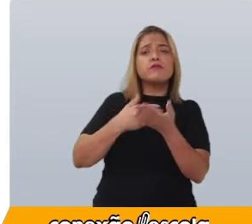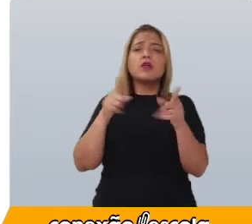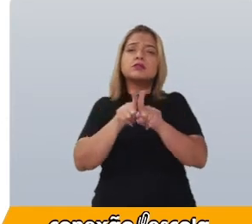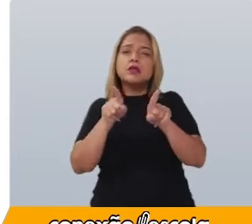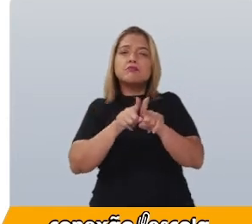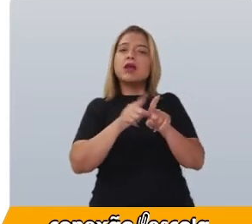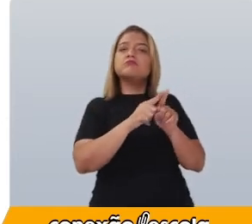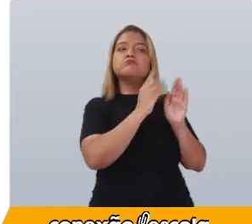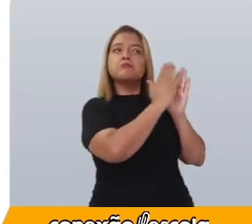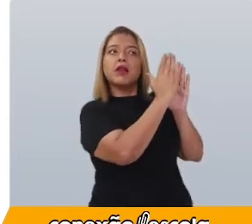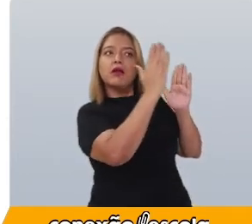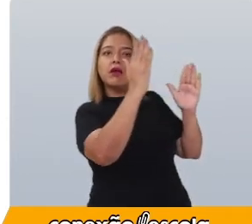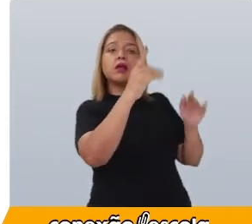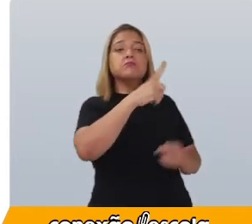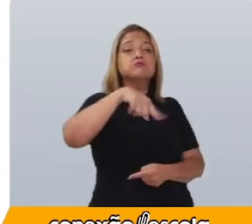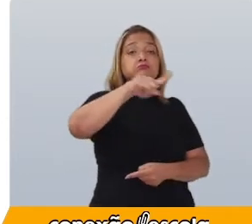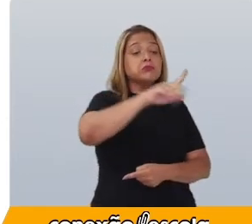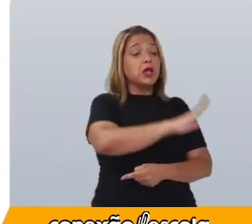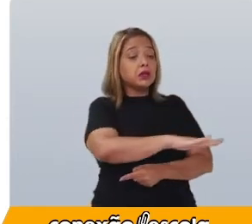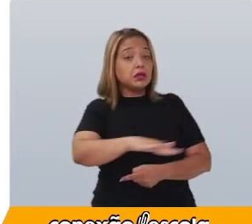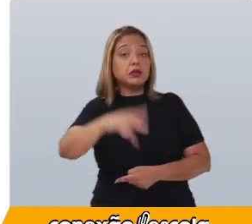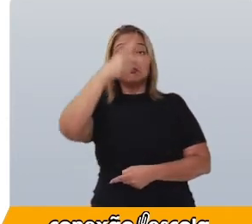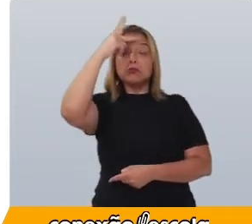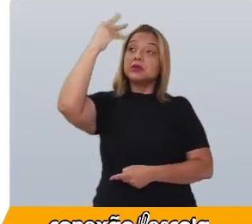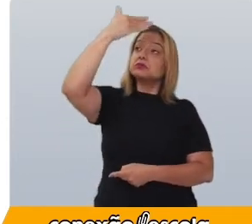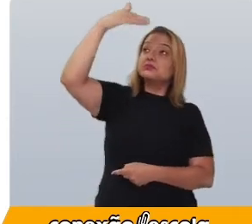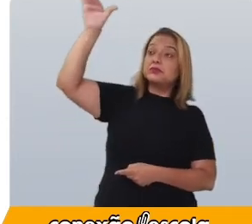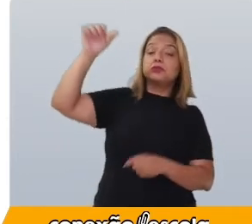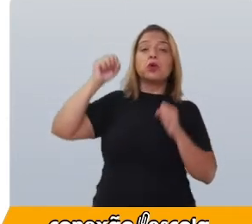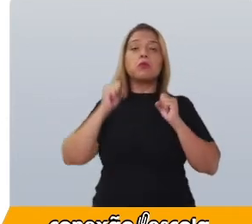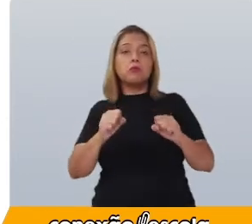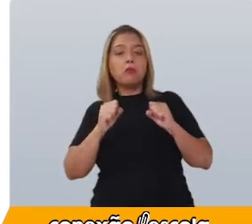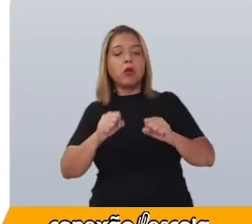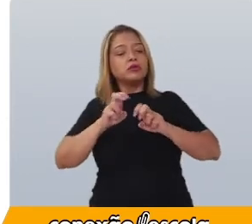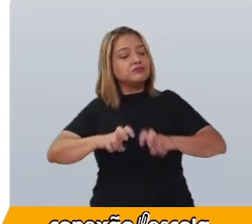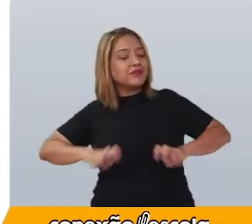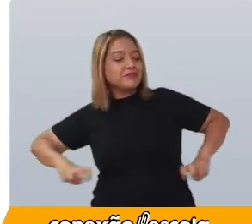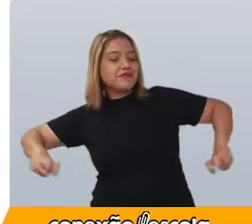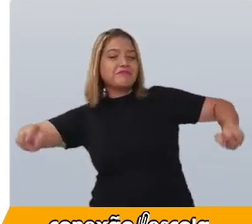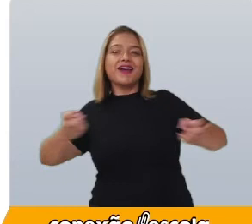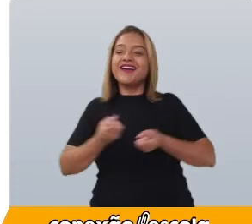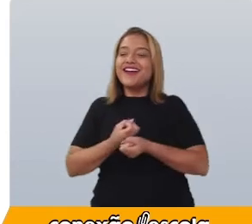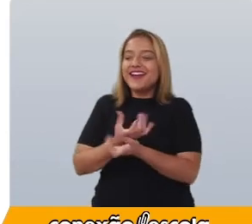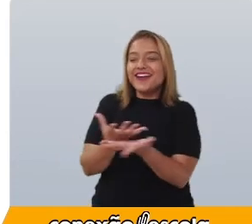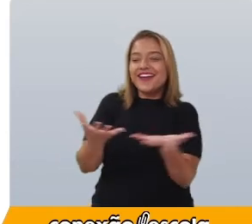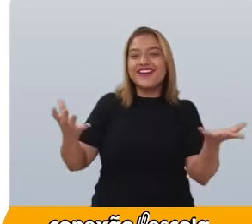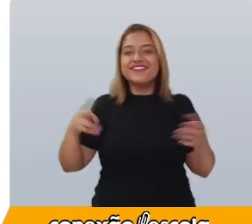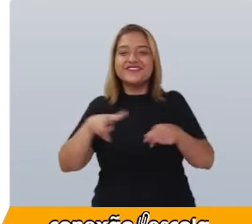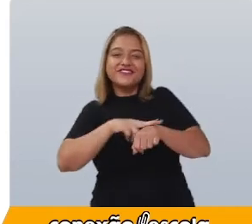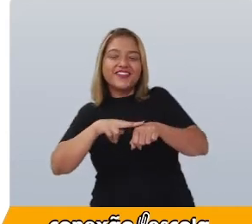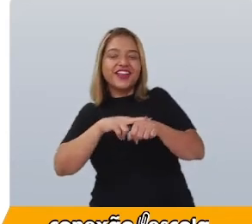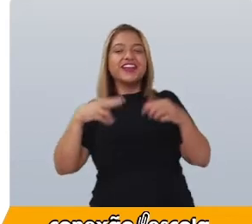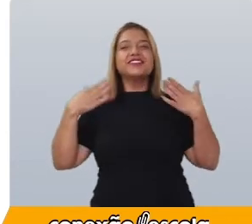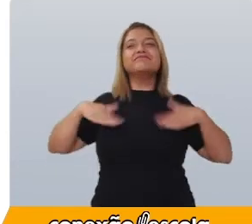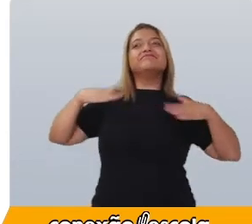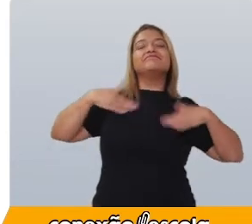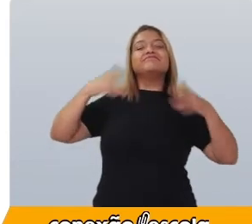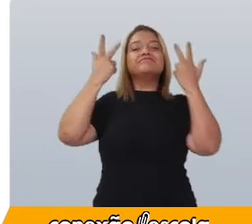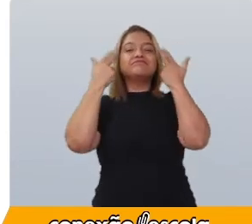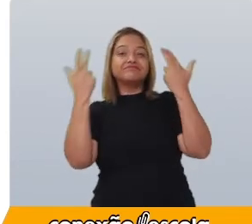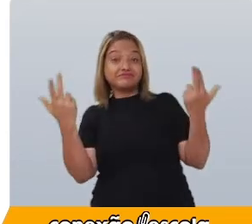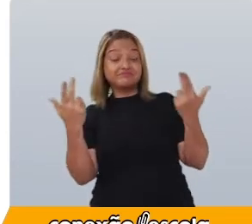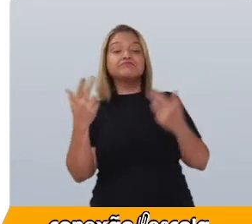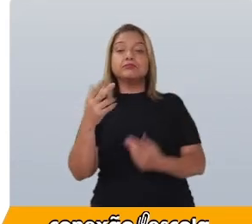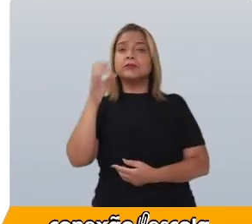as crianças e os adultos lerem sentados na grama e relaxarem. O fim de semana